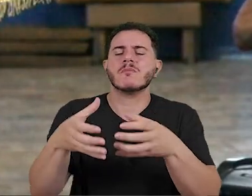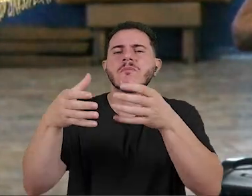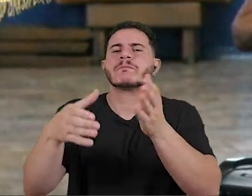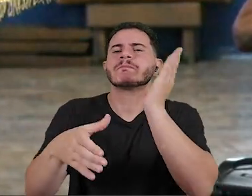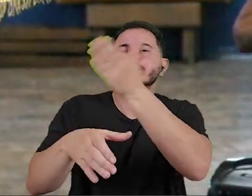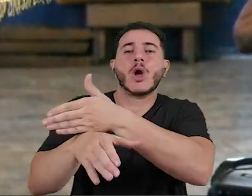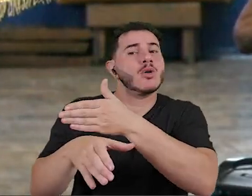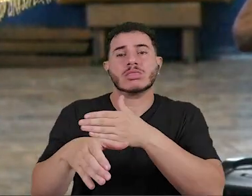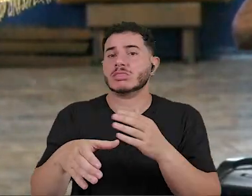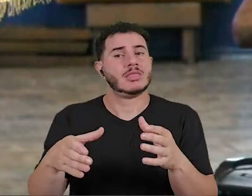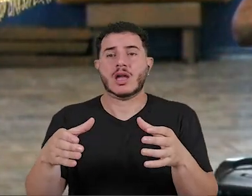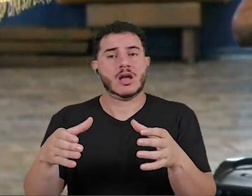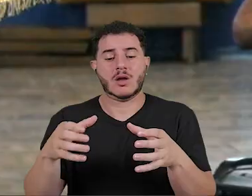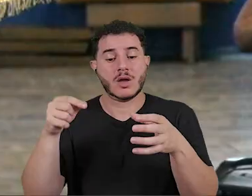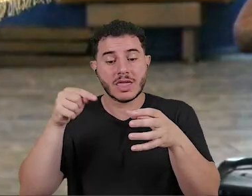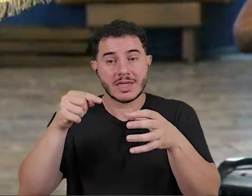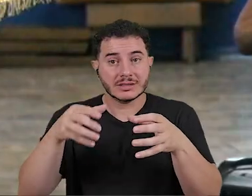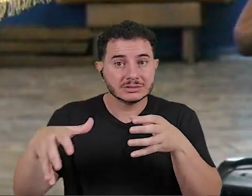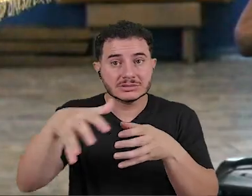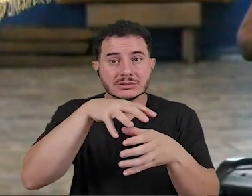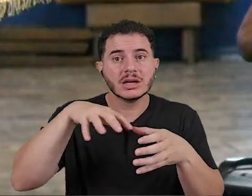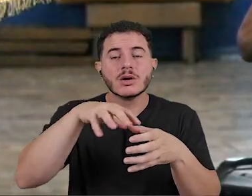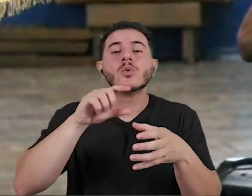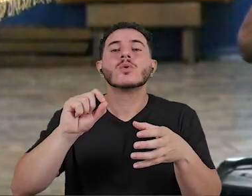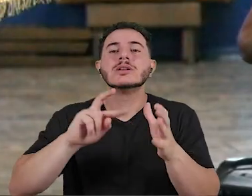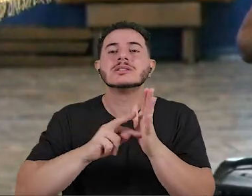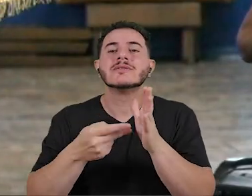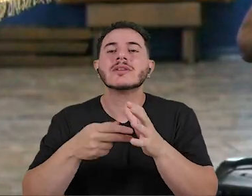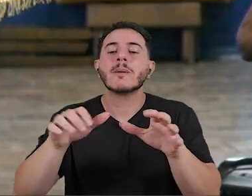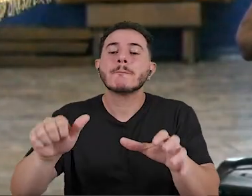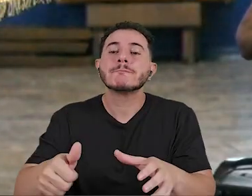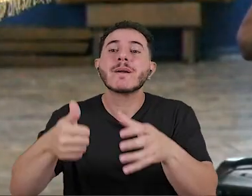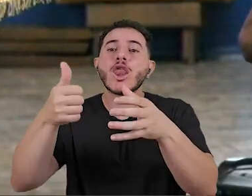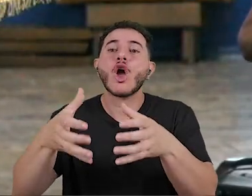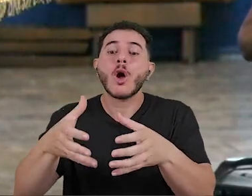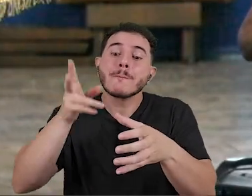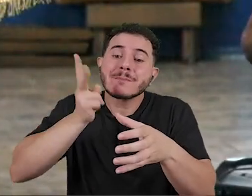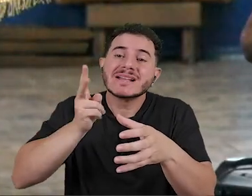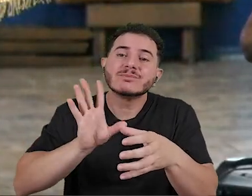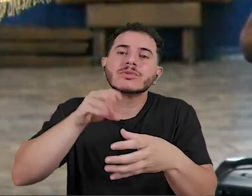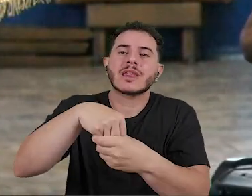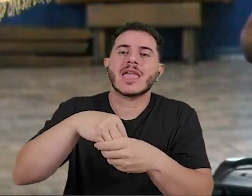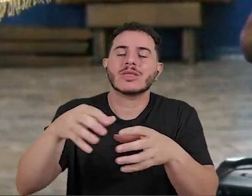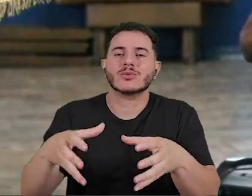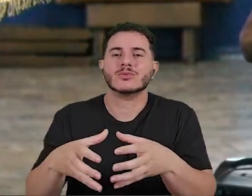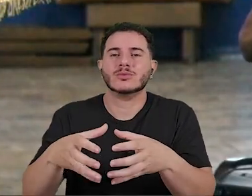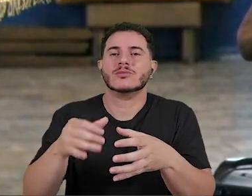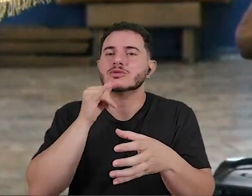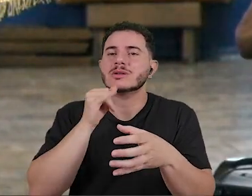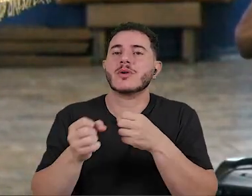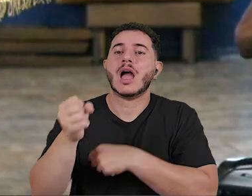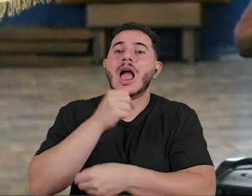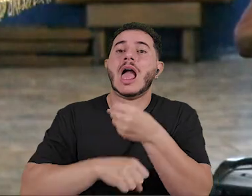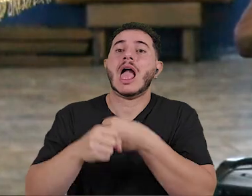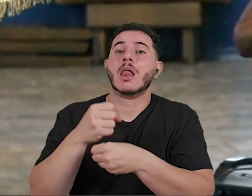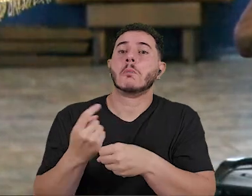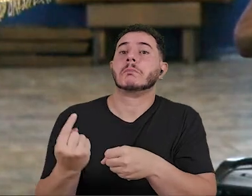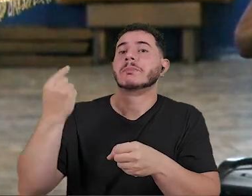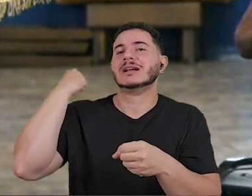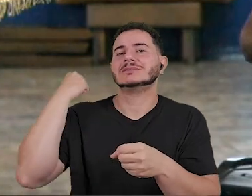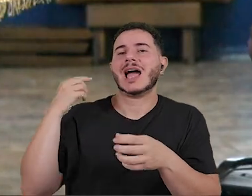ano anterior. Então sempre a gente está buscando isso. E talvez por nós estarmos tão focados em nós